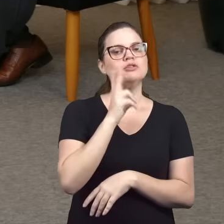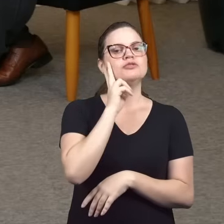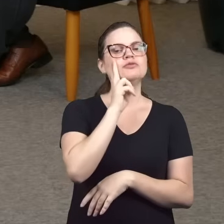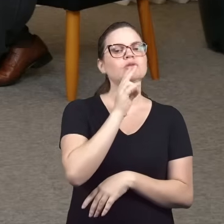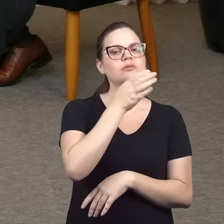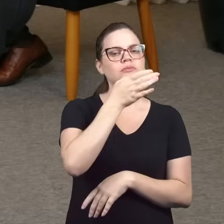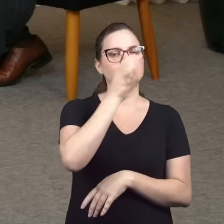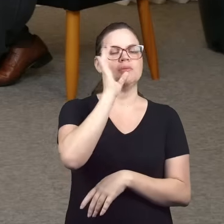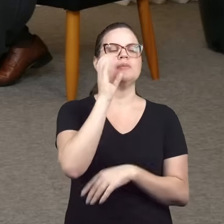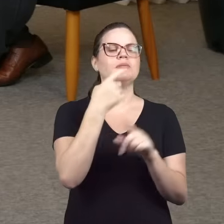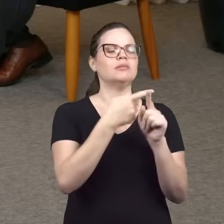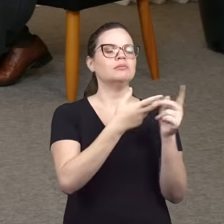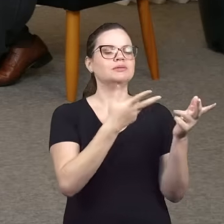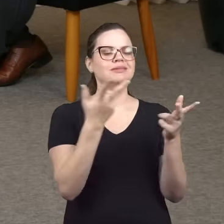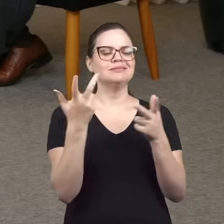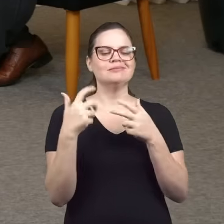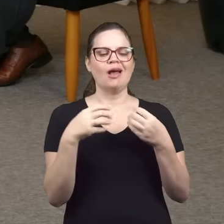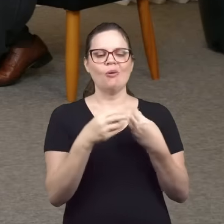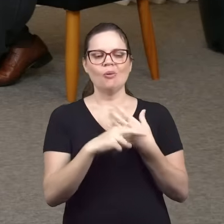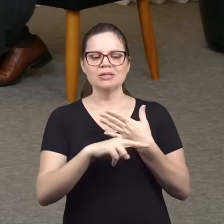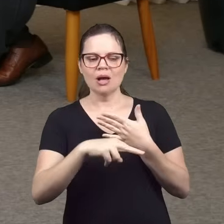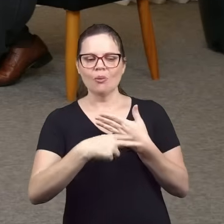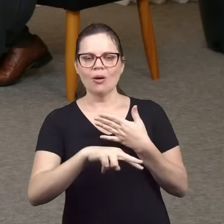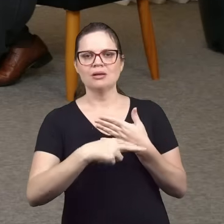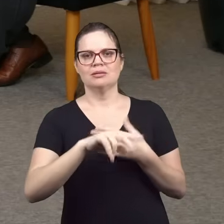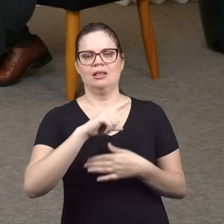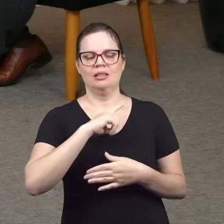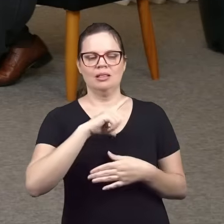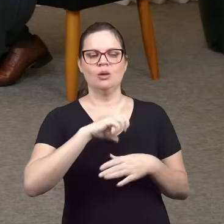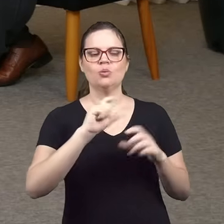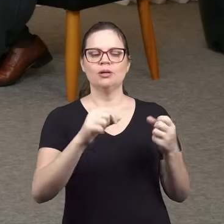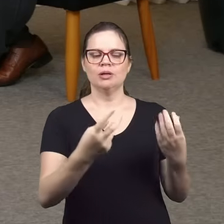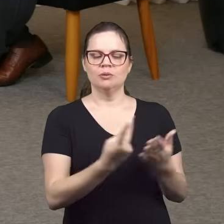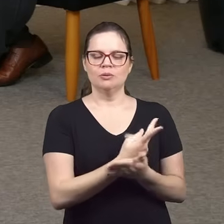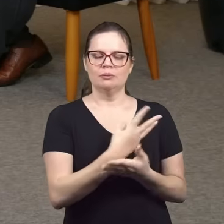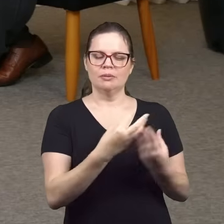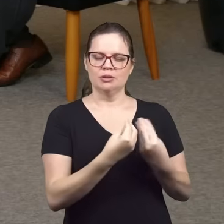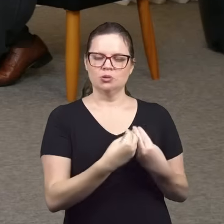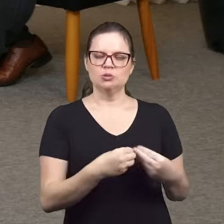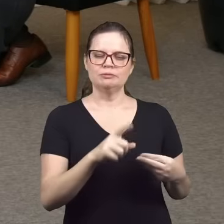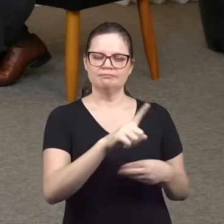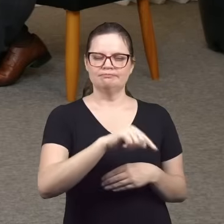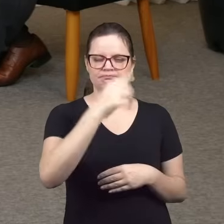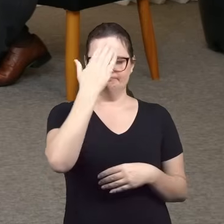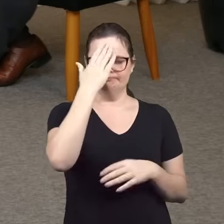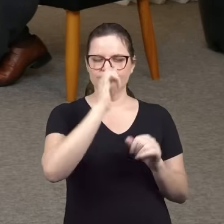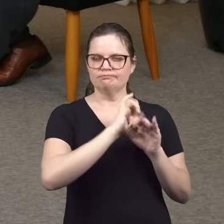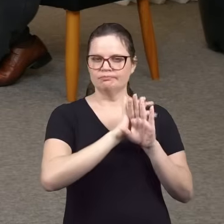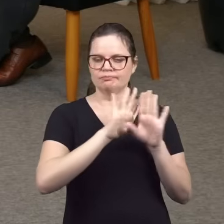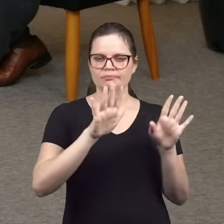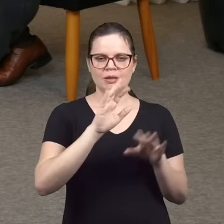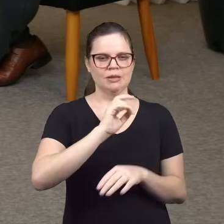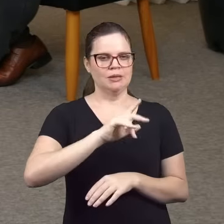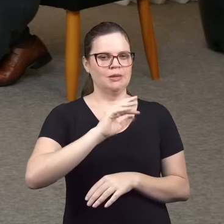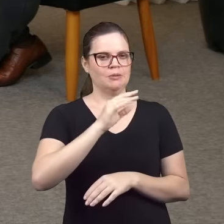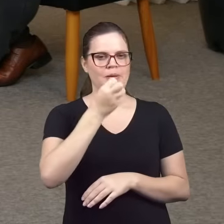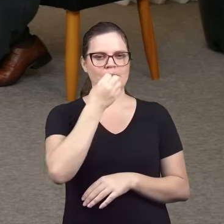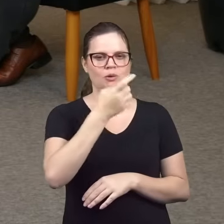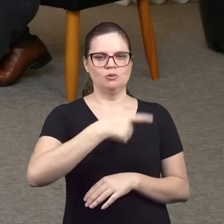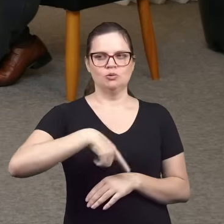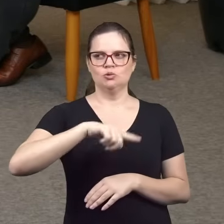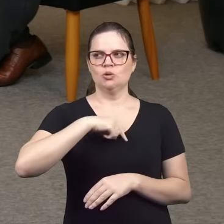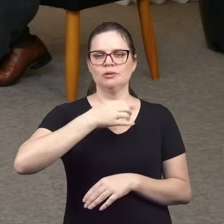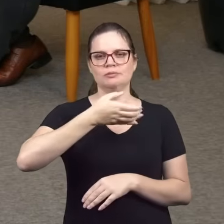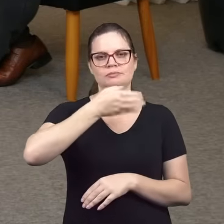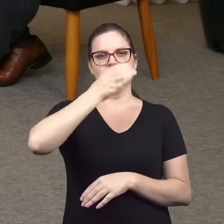viram todas as consequências, né, as situações, então eles entenderam que era bom para eles não tomar vinho. E não